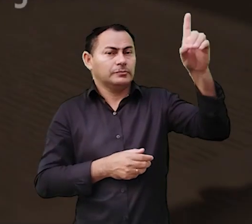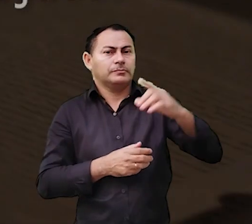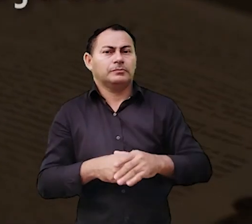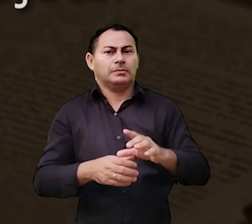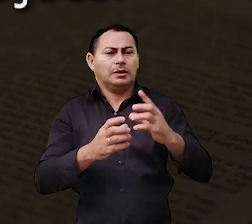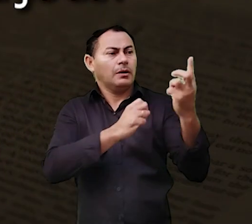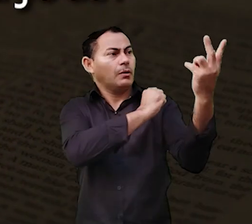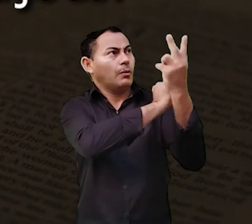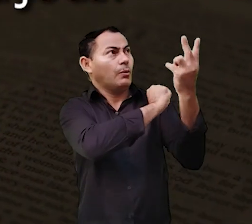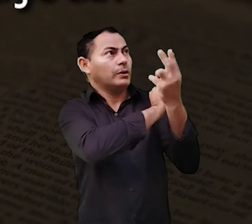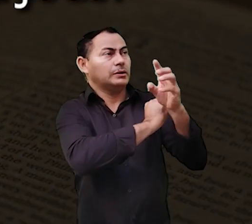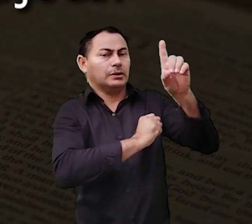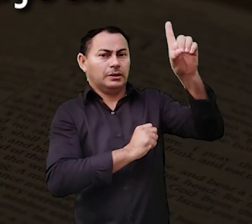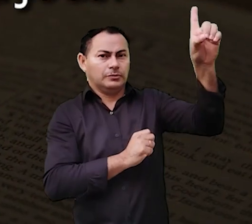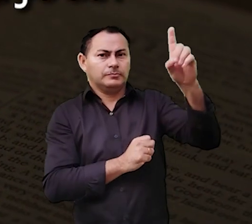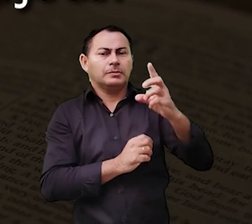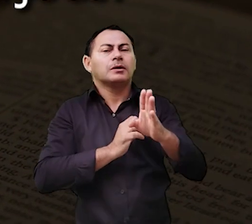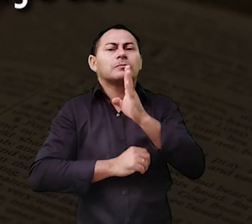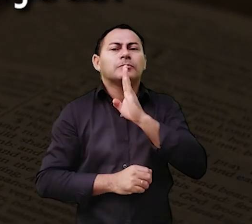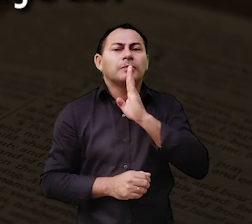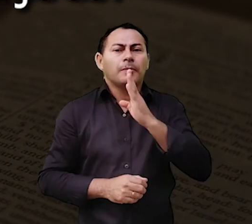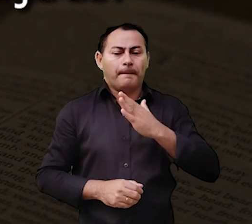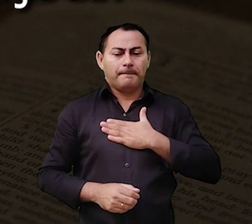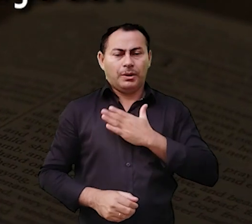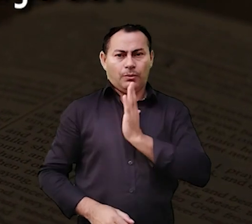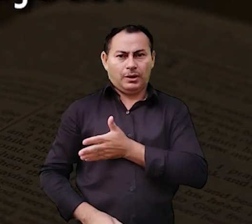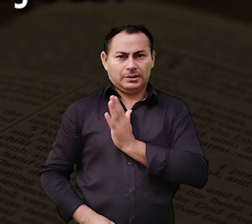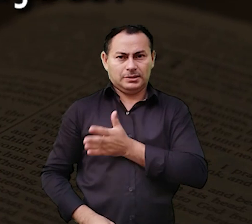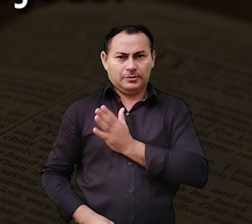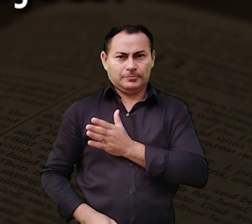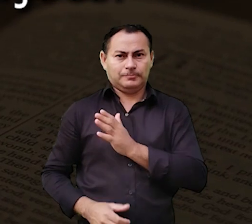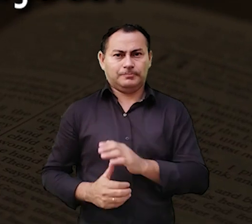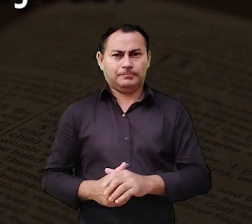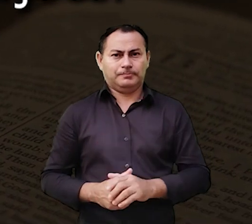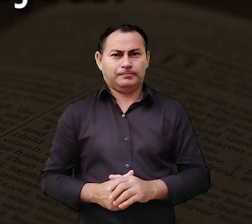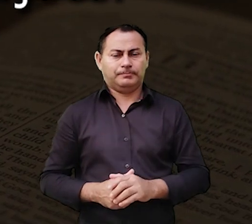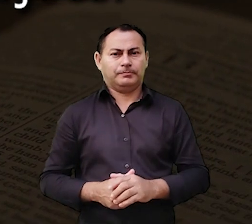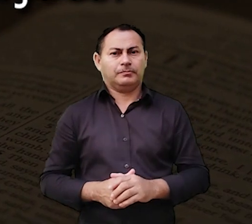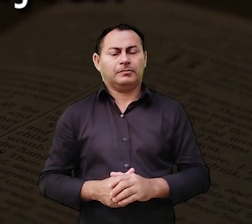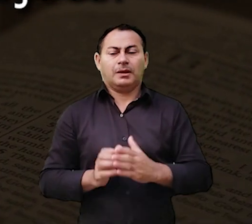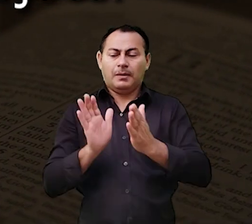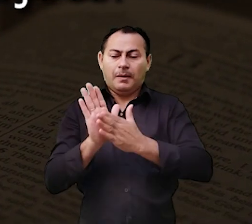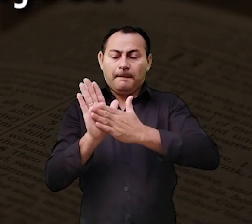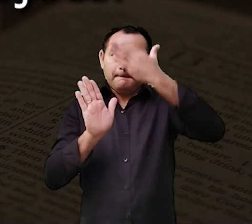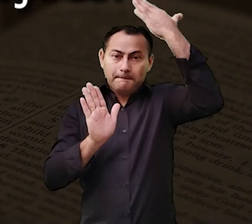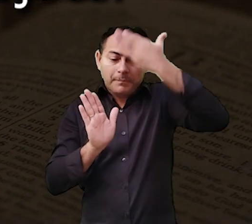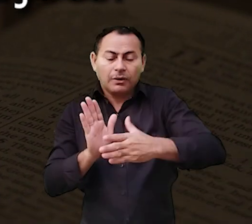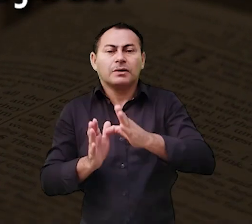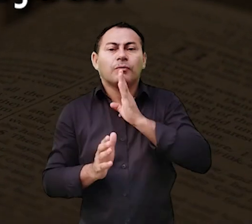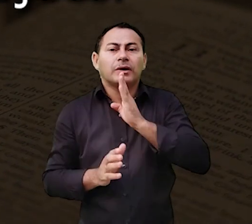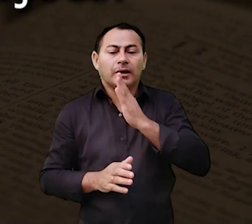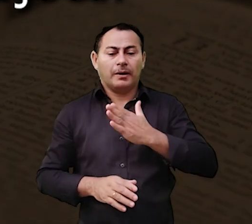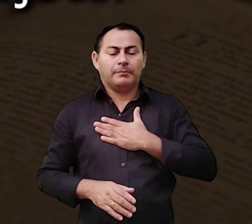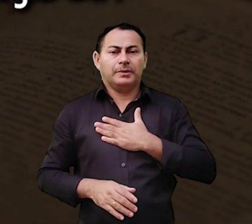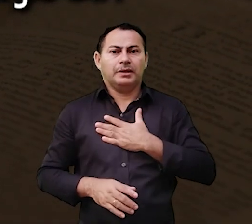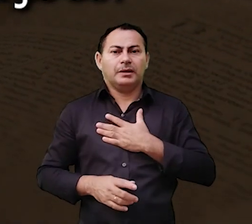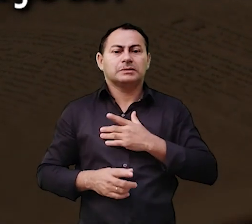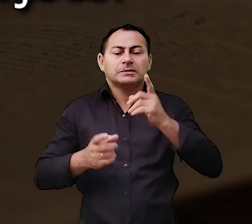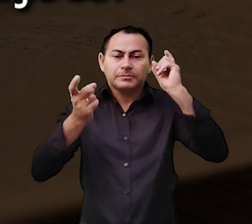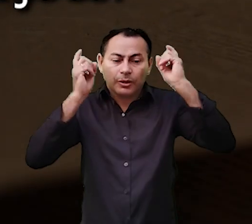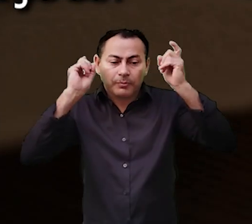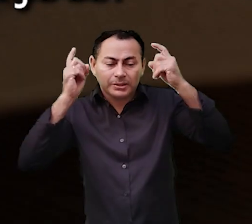Deus. Sonda-me, ó Deus, e conhece o meu coração. Prova-me e conhece as